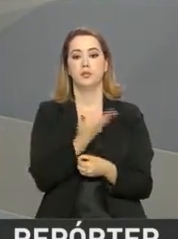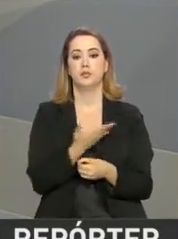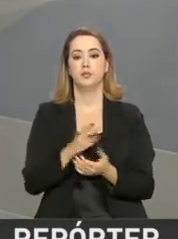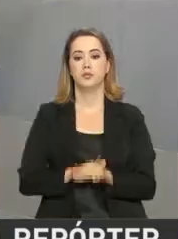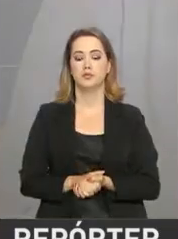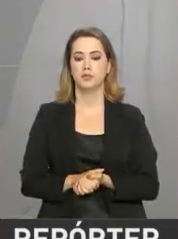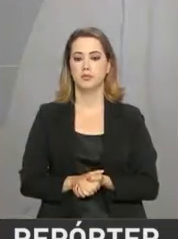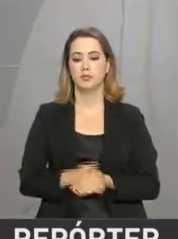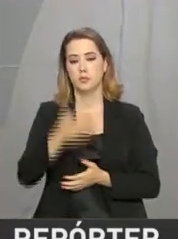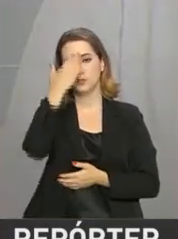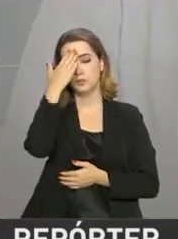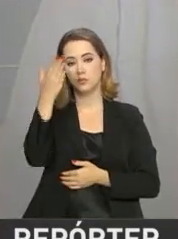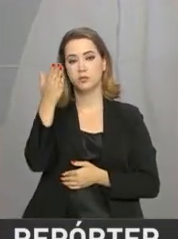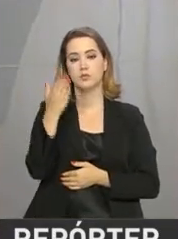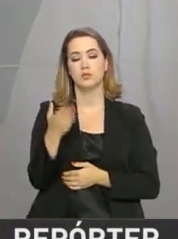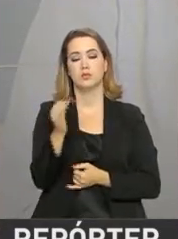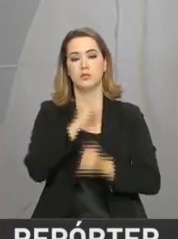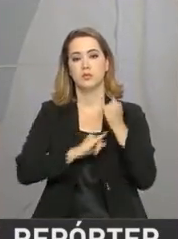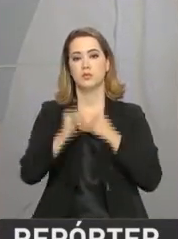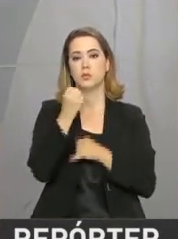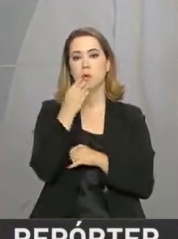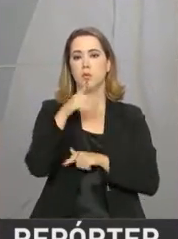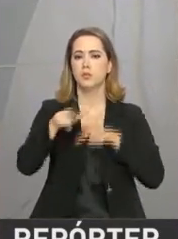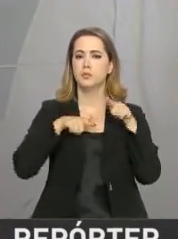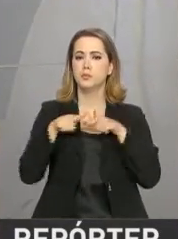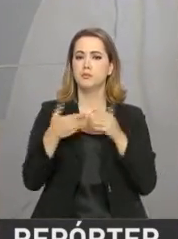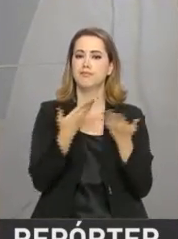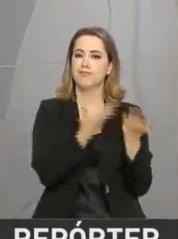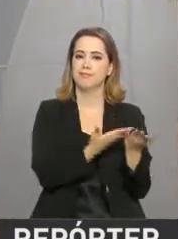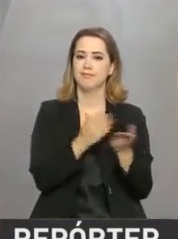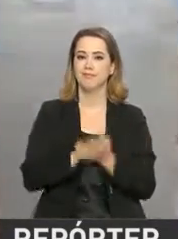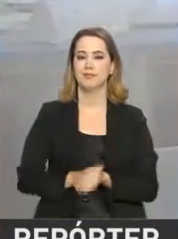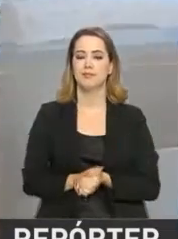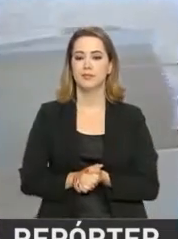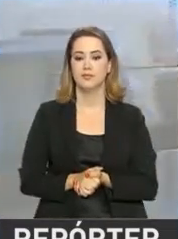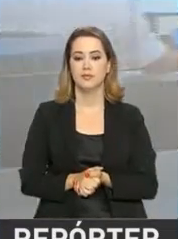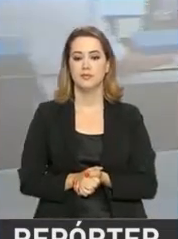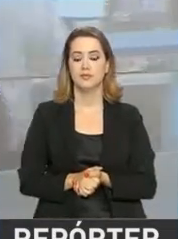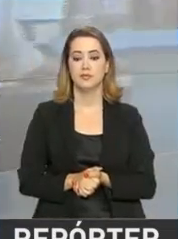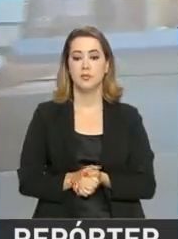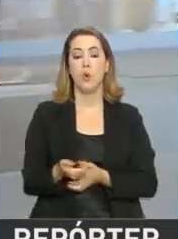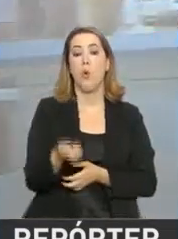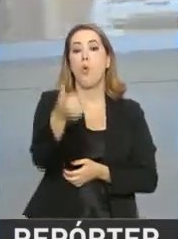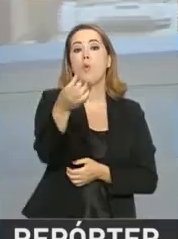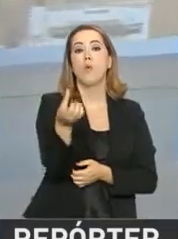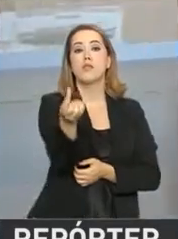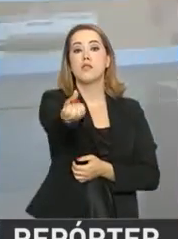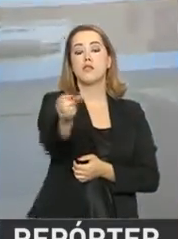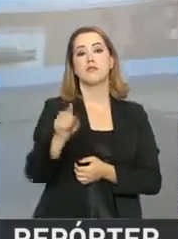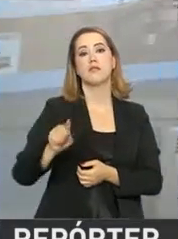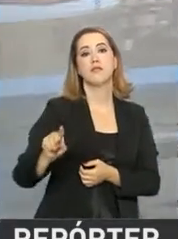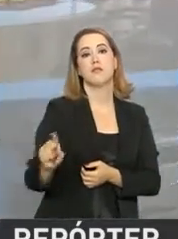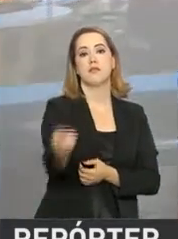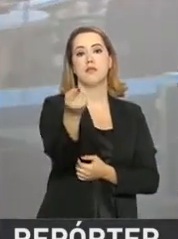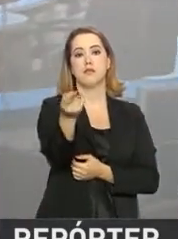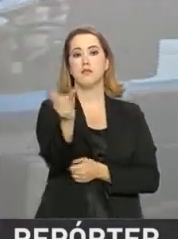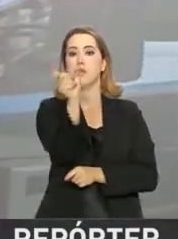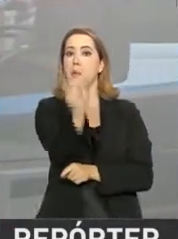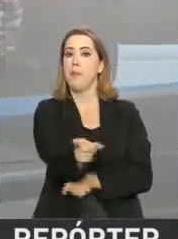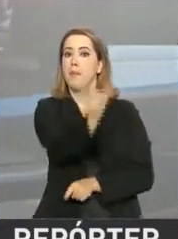luiz obrigado na cara pelas informações bom trabalho pra você aí e quase seis mil perícias do inss